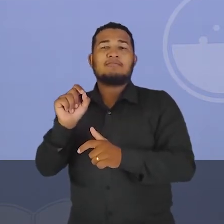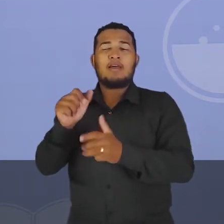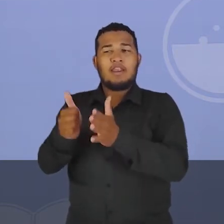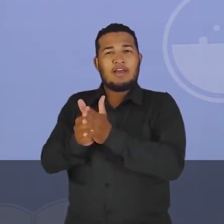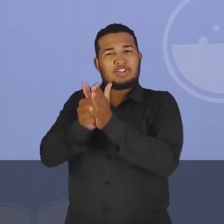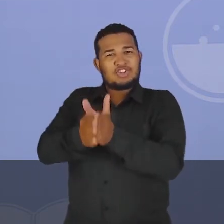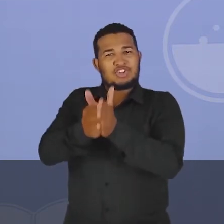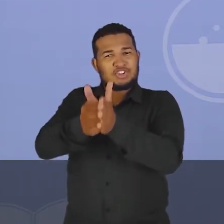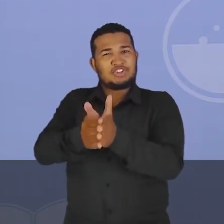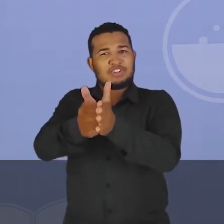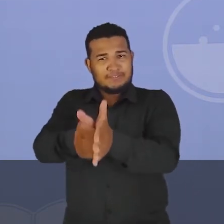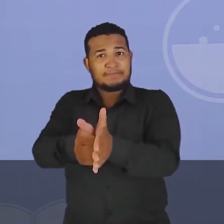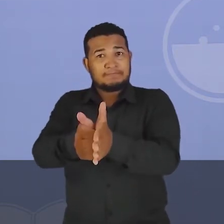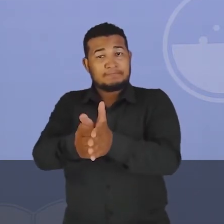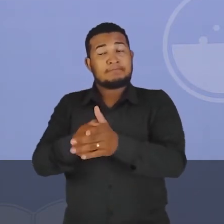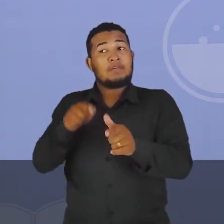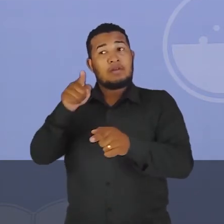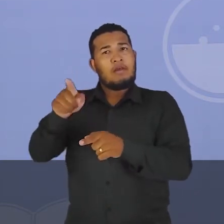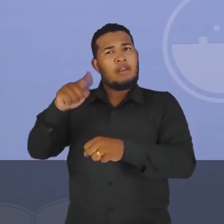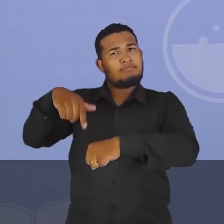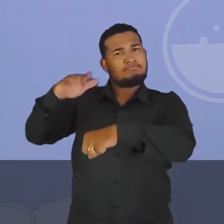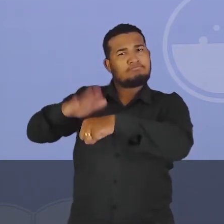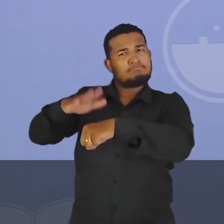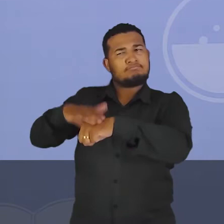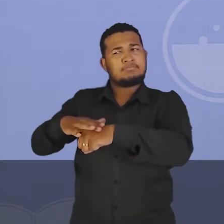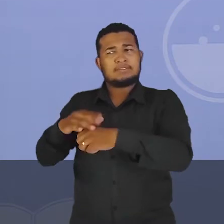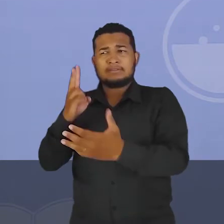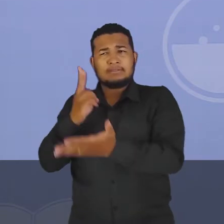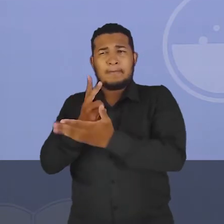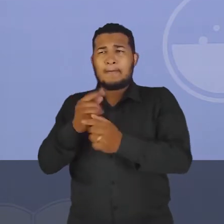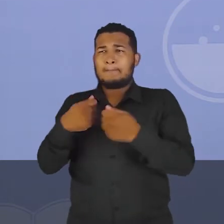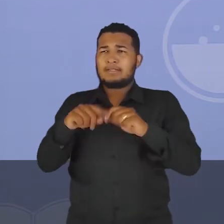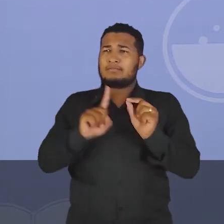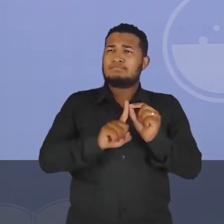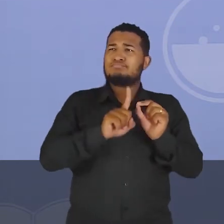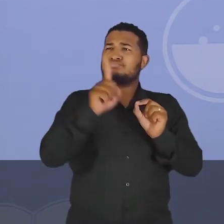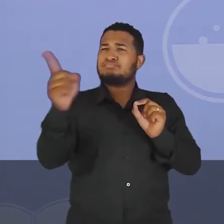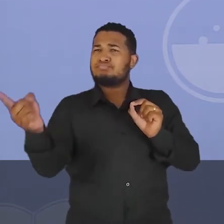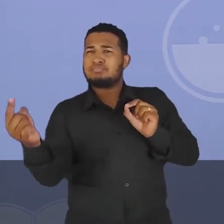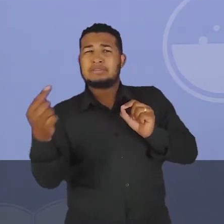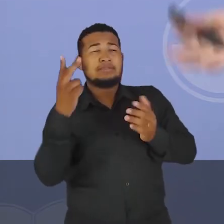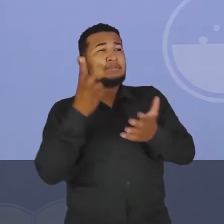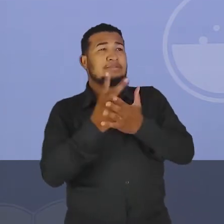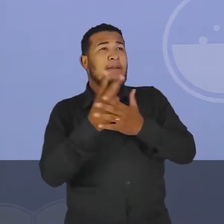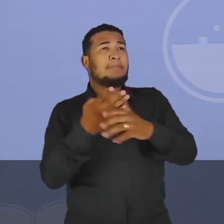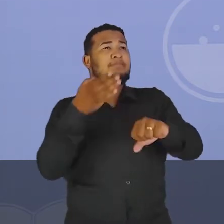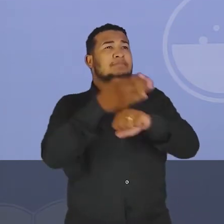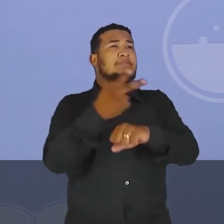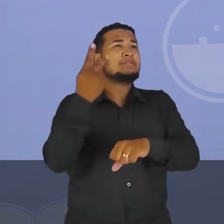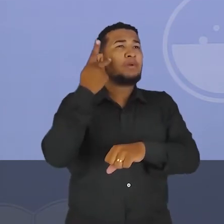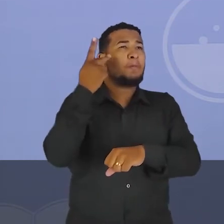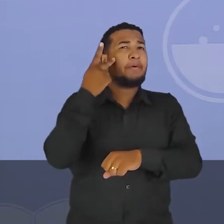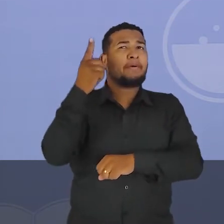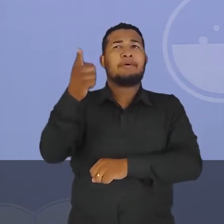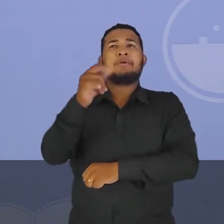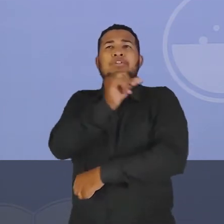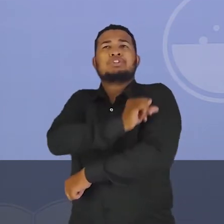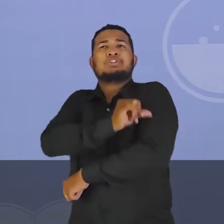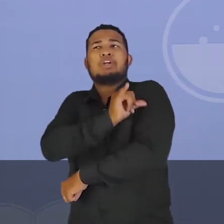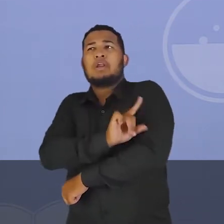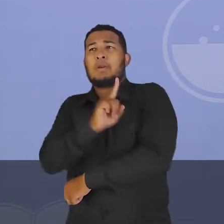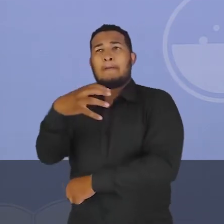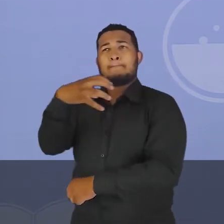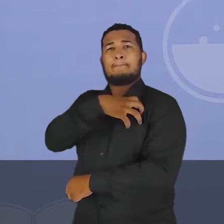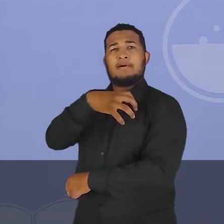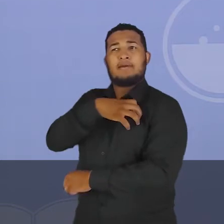região de Anchieta, né? E aí muitas vezes ele tinha que se afastar, ele viajava muito para São Paulo, para o Rio de Janeiro, para a Bahia, mas foi em